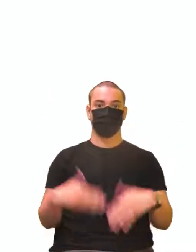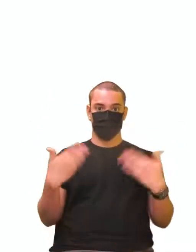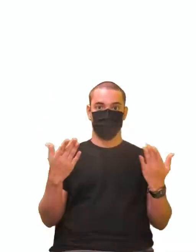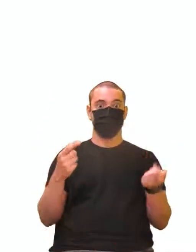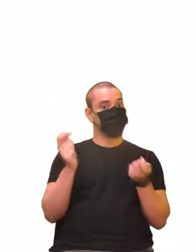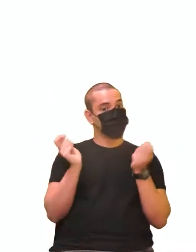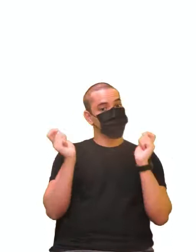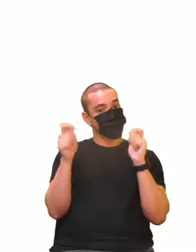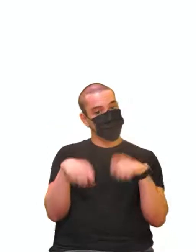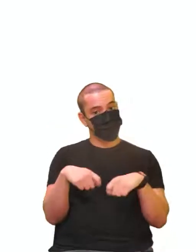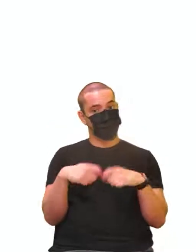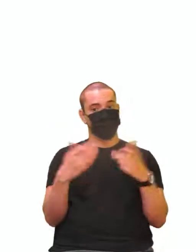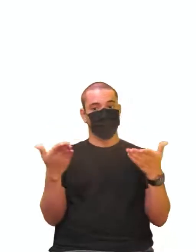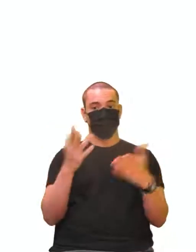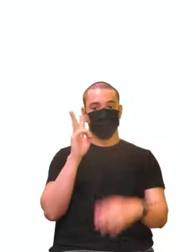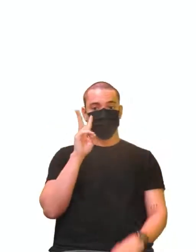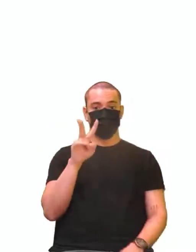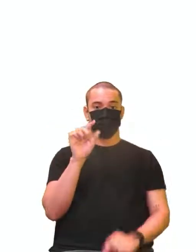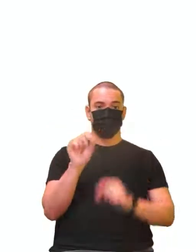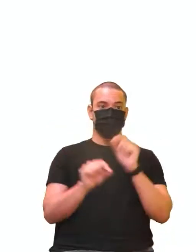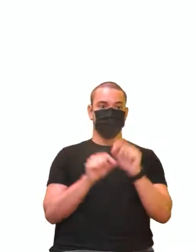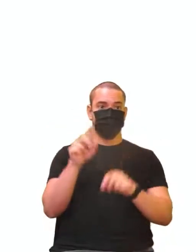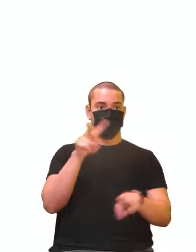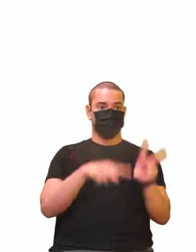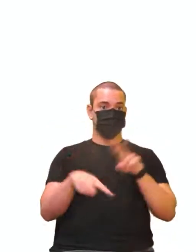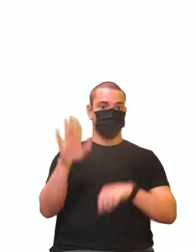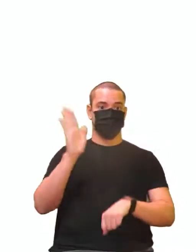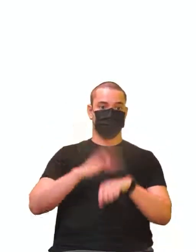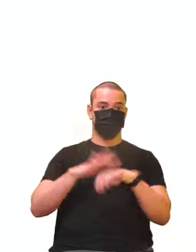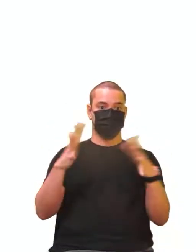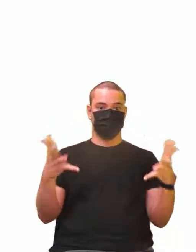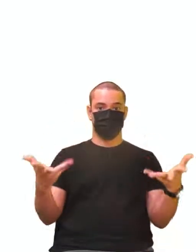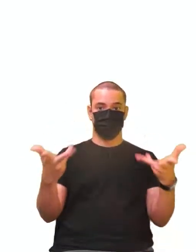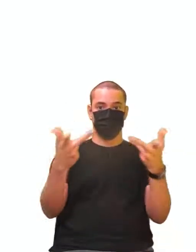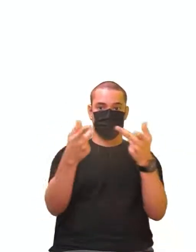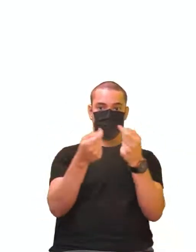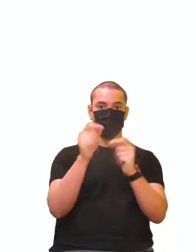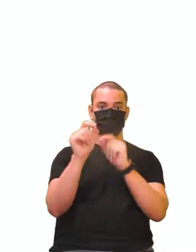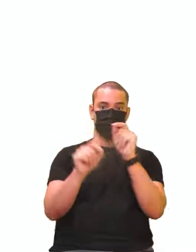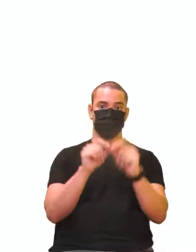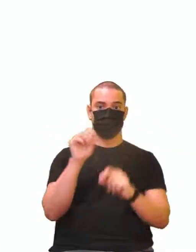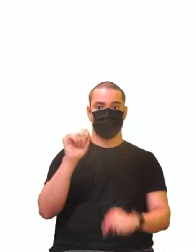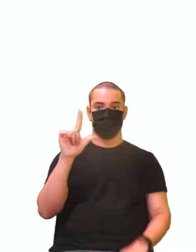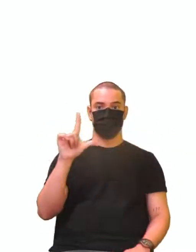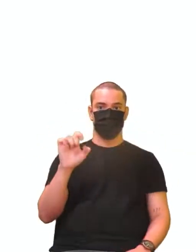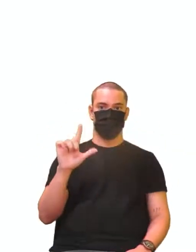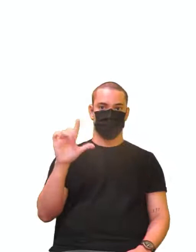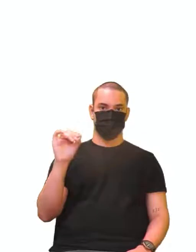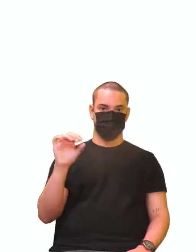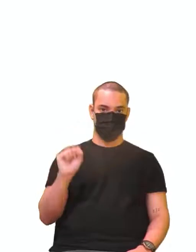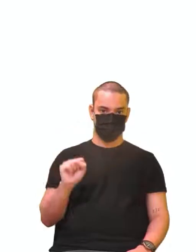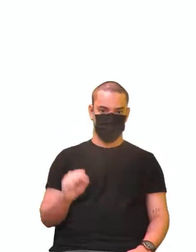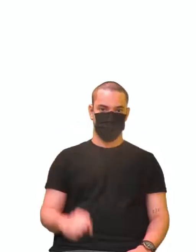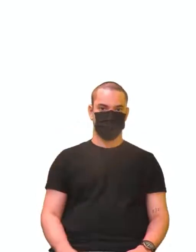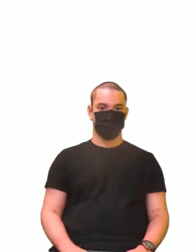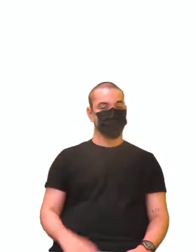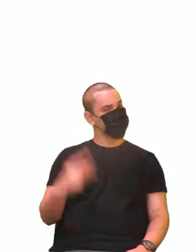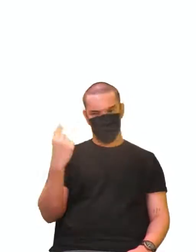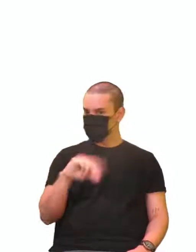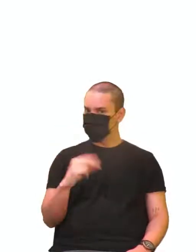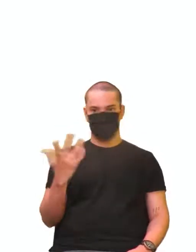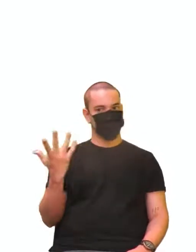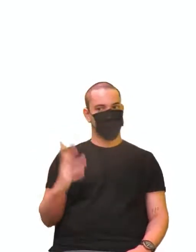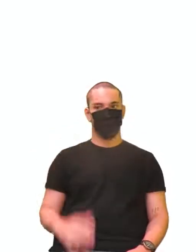questão da probabilidade. Agora que a gente vai ver, visualizar melhor esses alelos, tá bom? Vamos lá, então, prof? Vamos